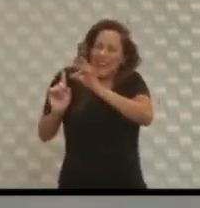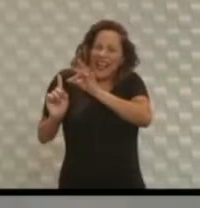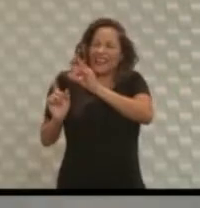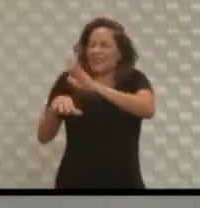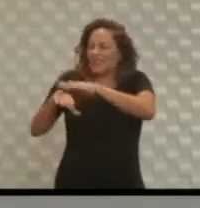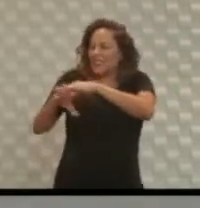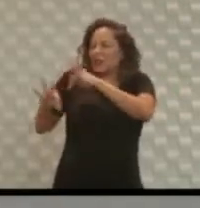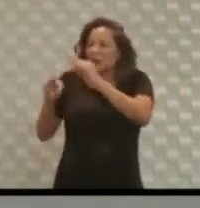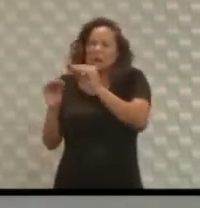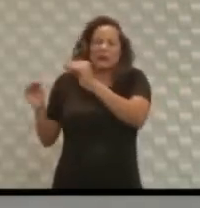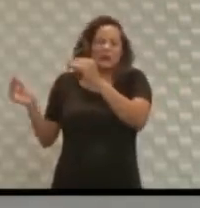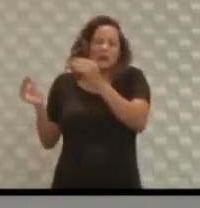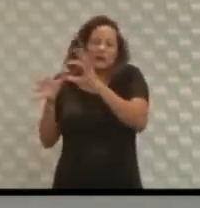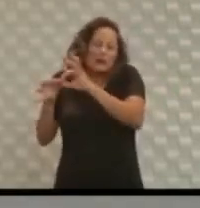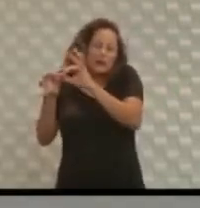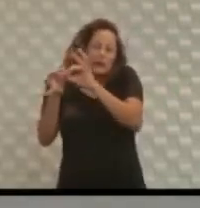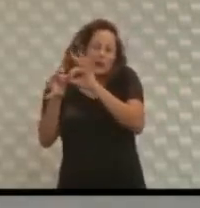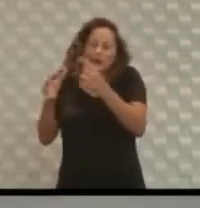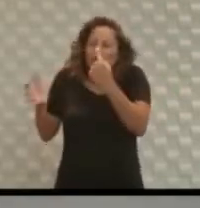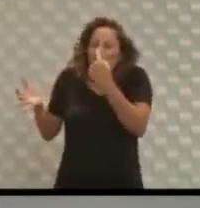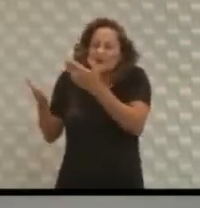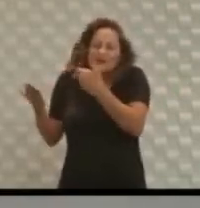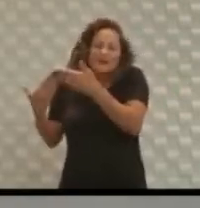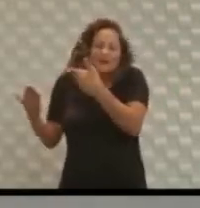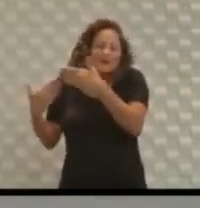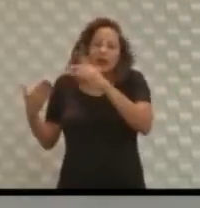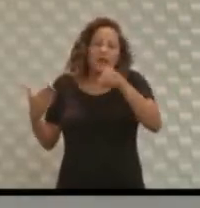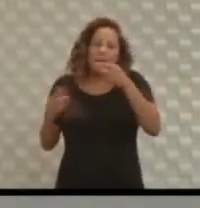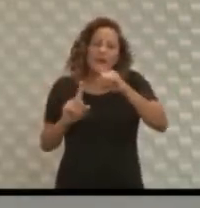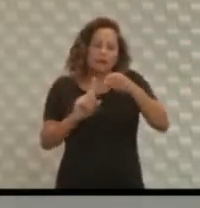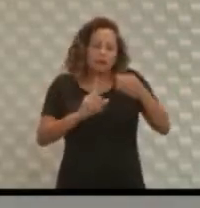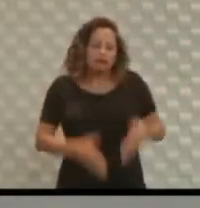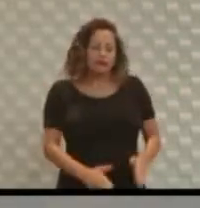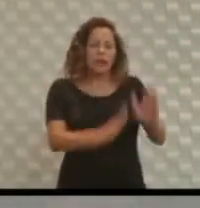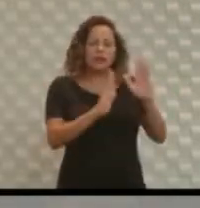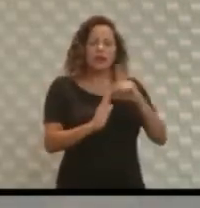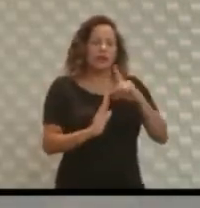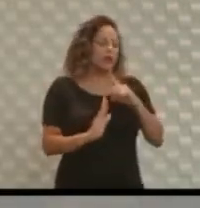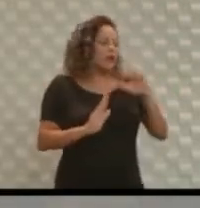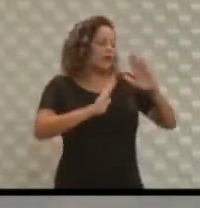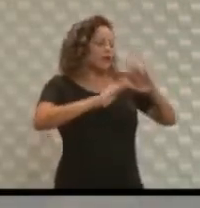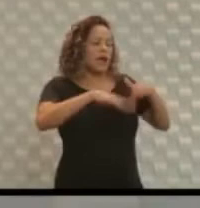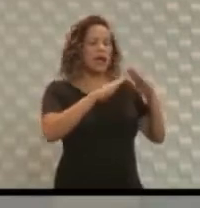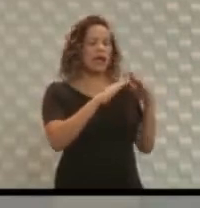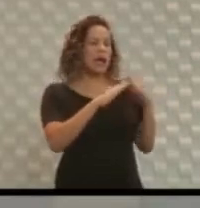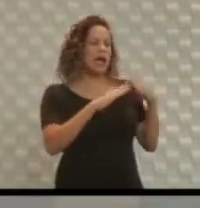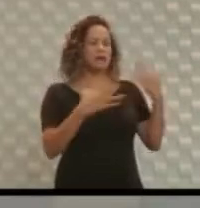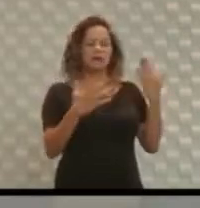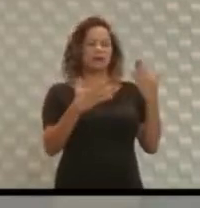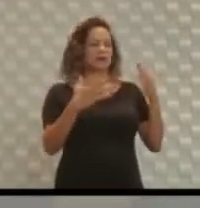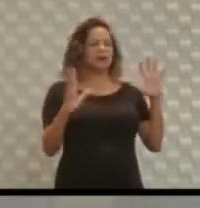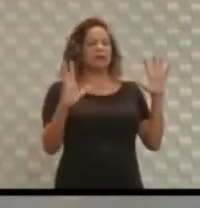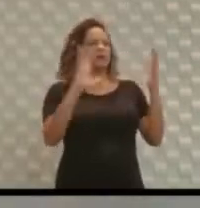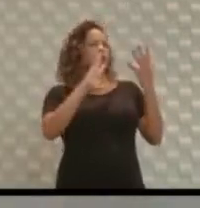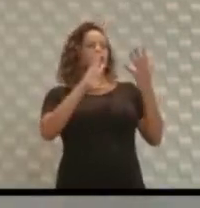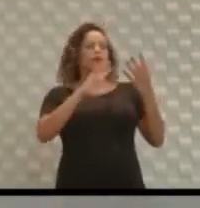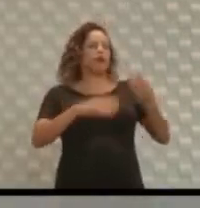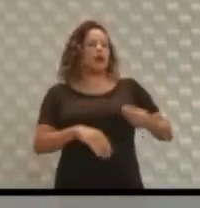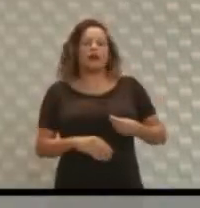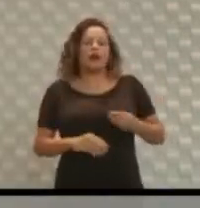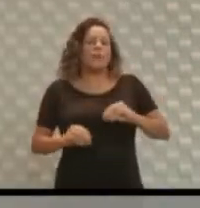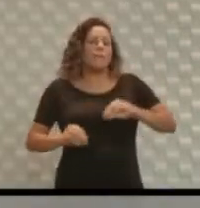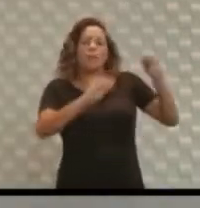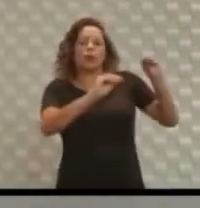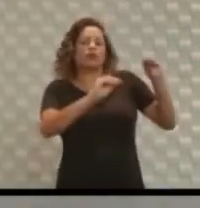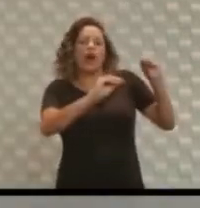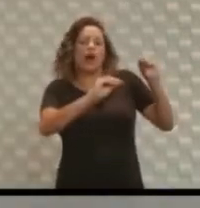casa, e uma série de coisas. Eu morava num lugar que era um paraíso, fui mudar para São Paulo, para um lugar barulhento,